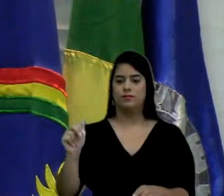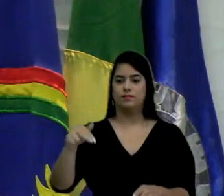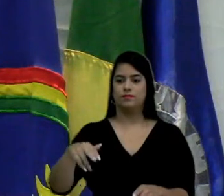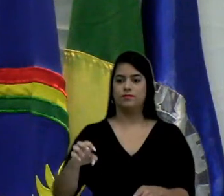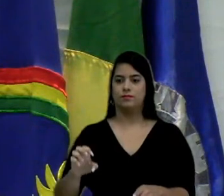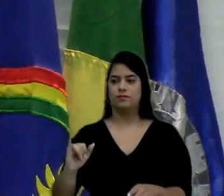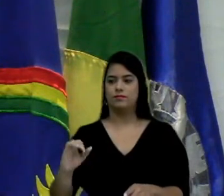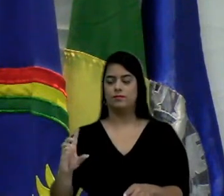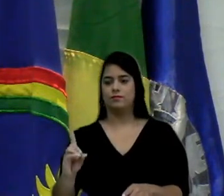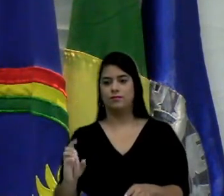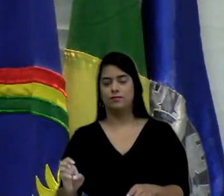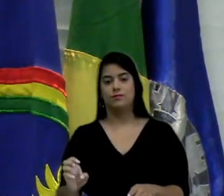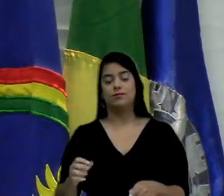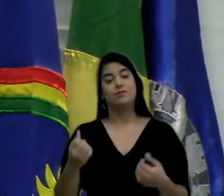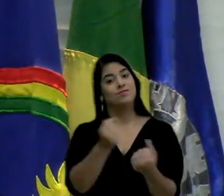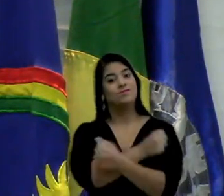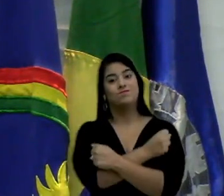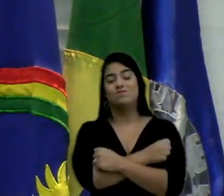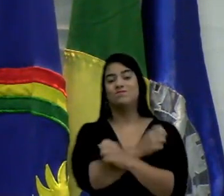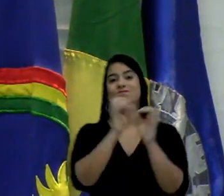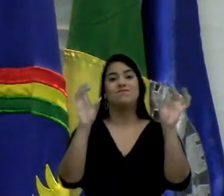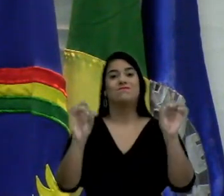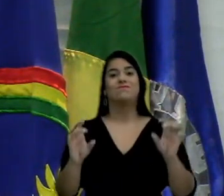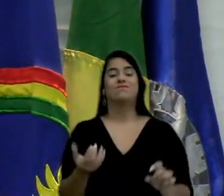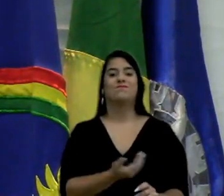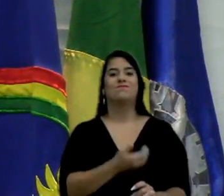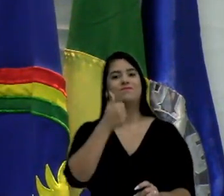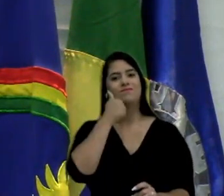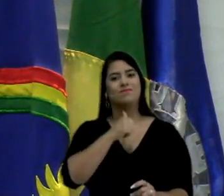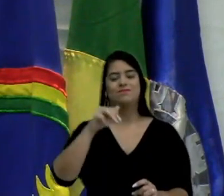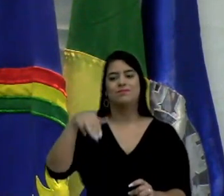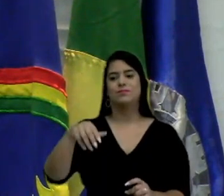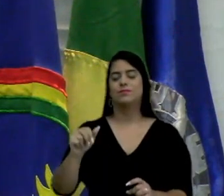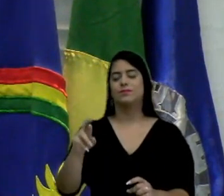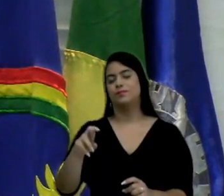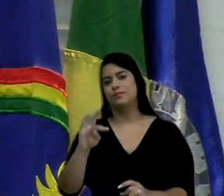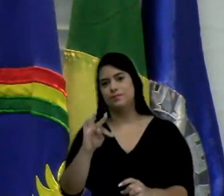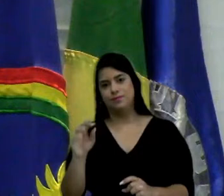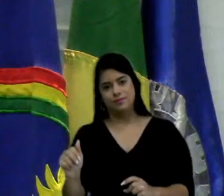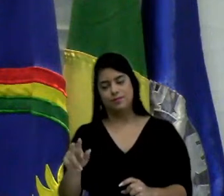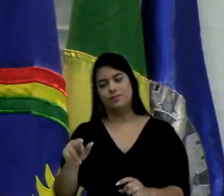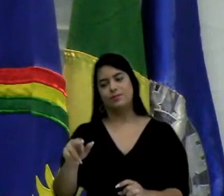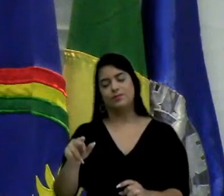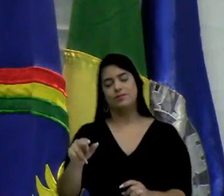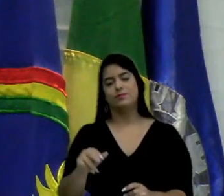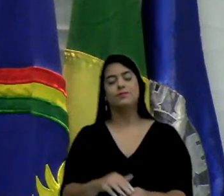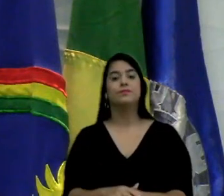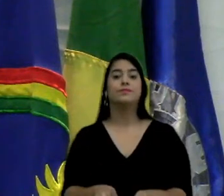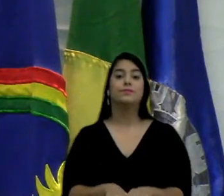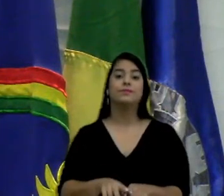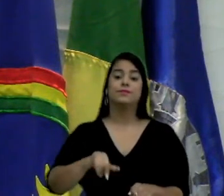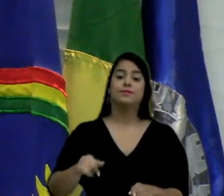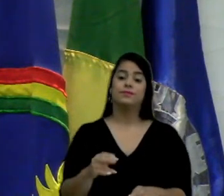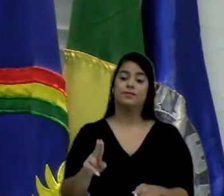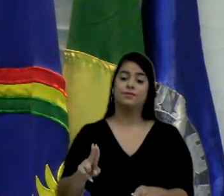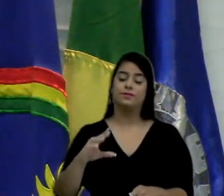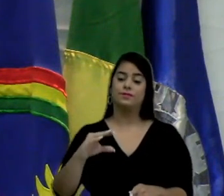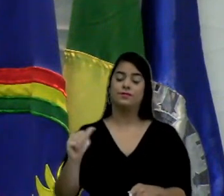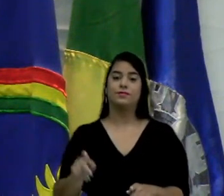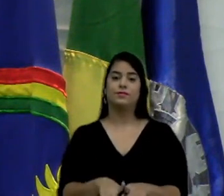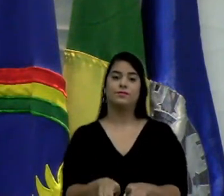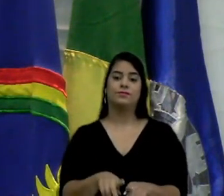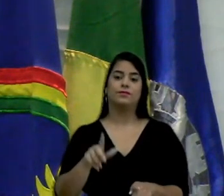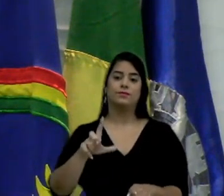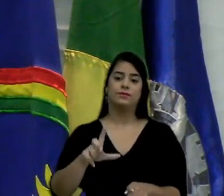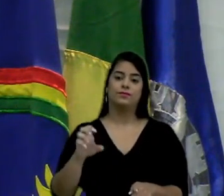um abraço especial a nossa amiga irmã de Erivaldo a Juca a Beta nosso amigo lenildo lá